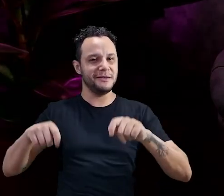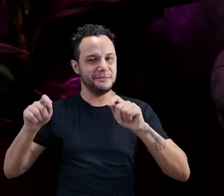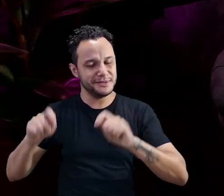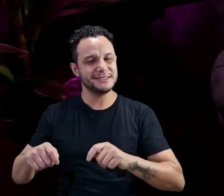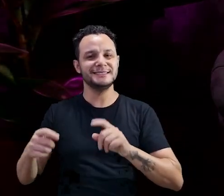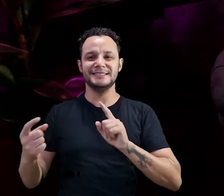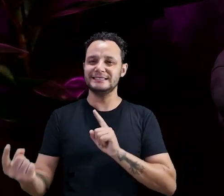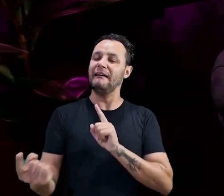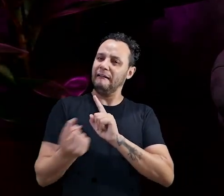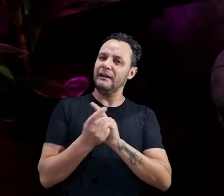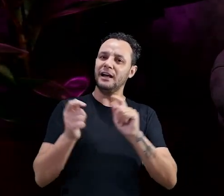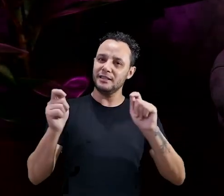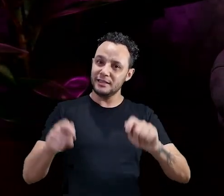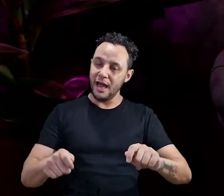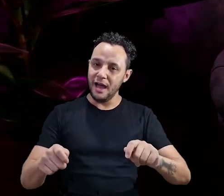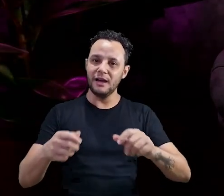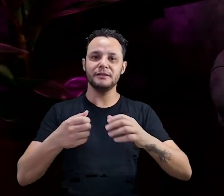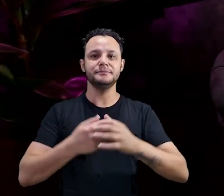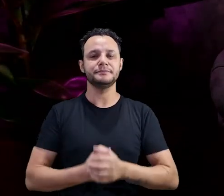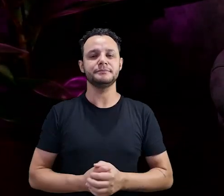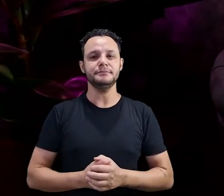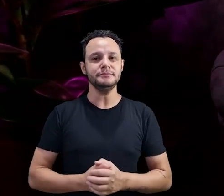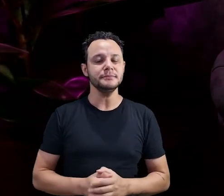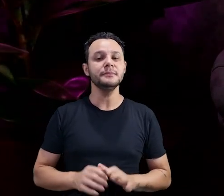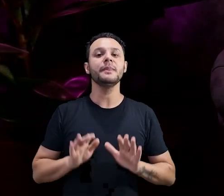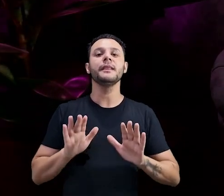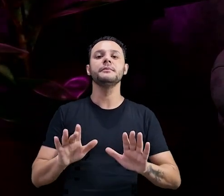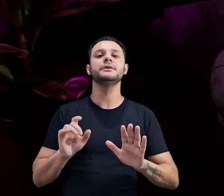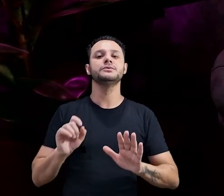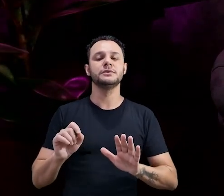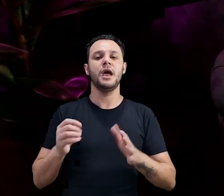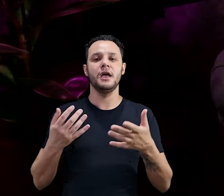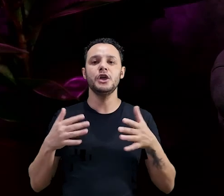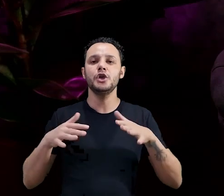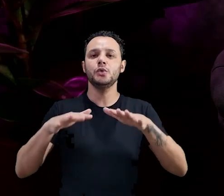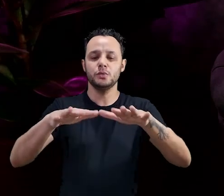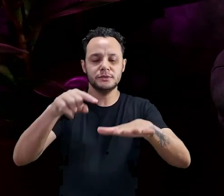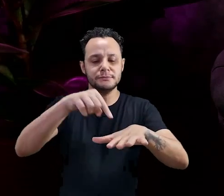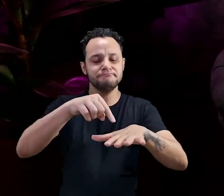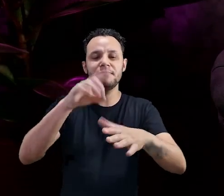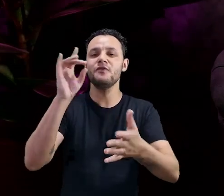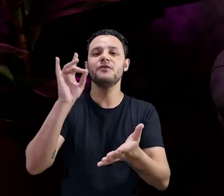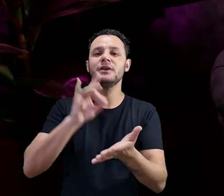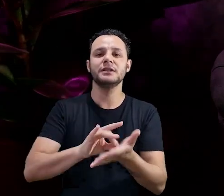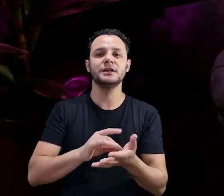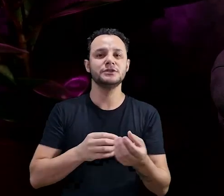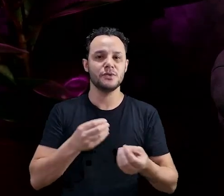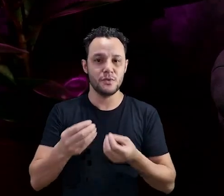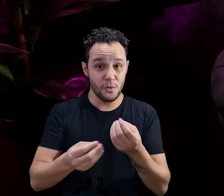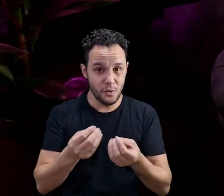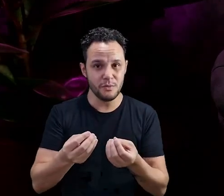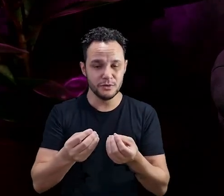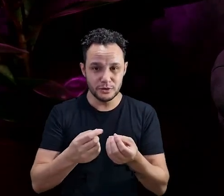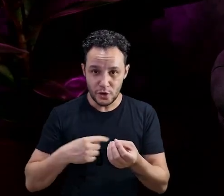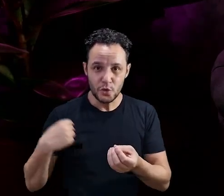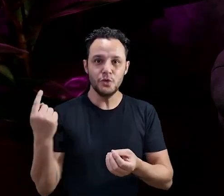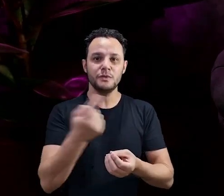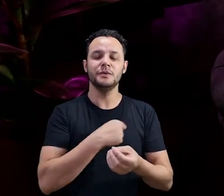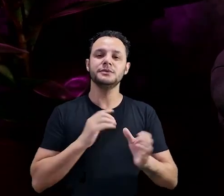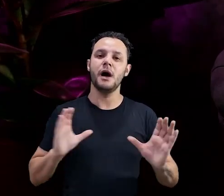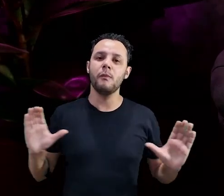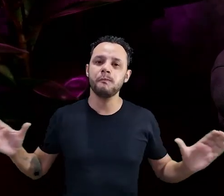essa capacidade para trabalhar mais de perto com um colega. O fato é que o exercício da inclusão ele só acontece se